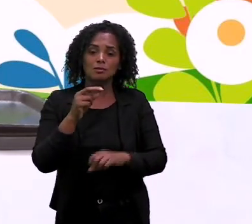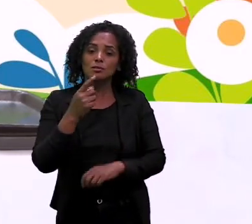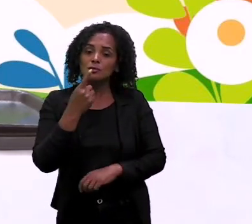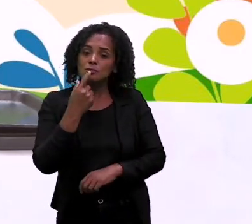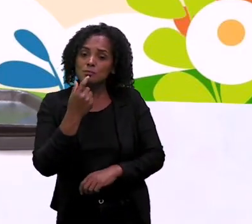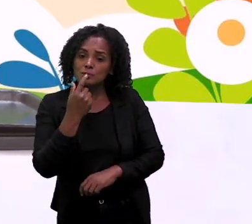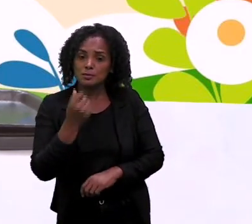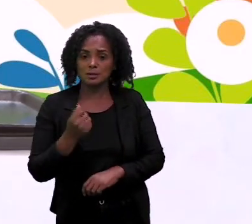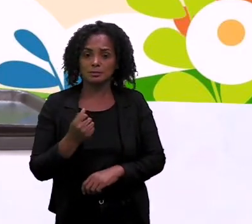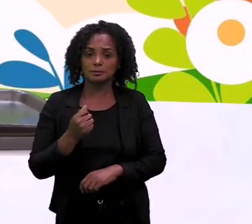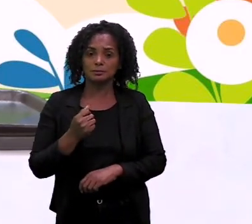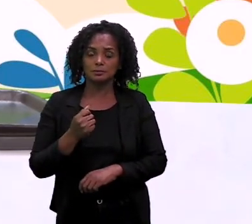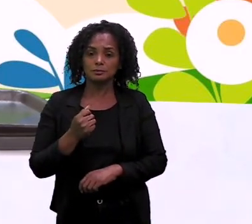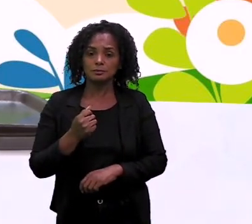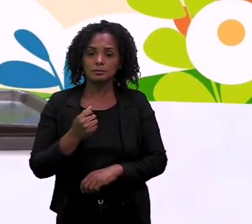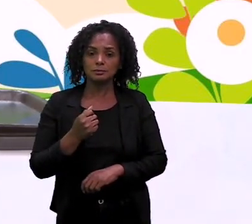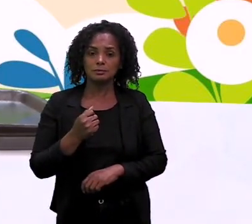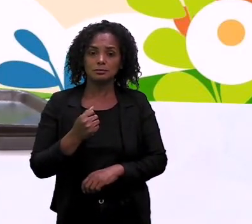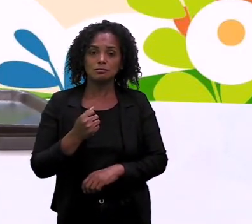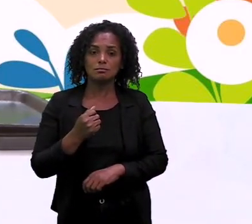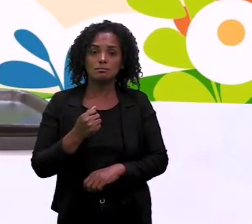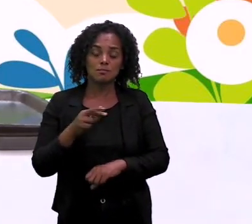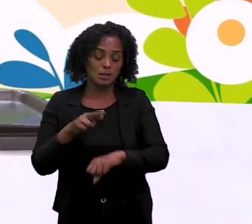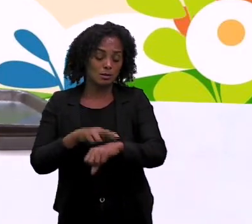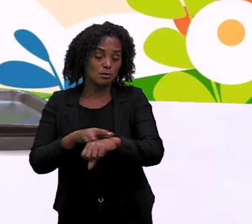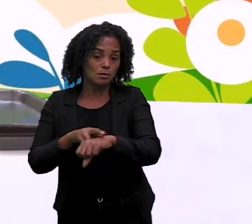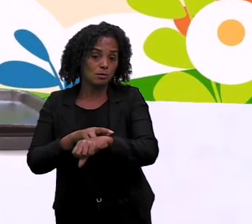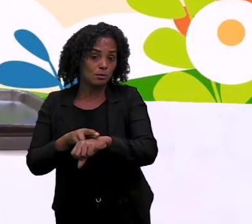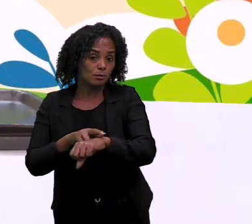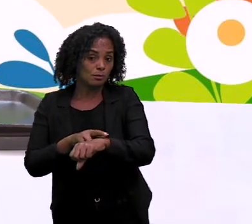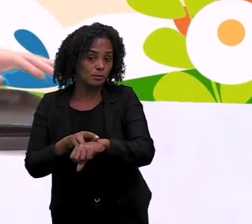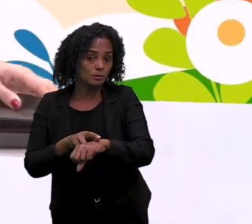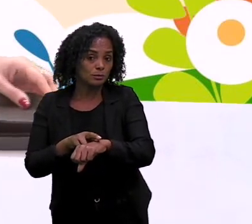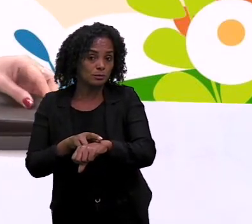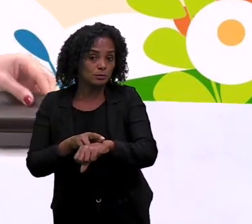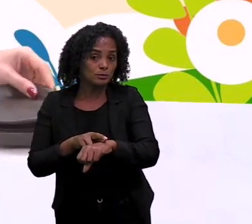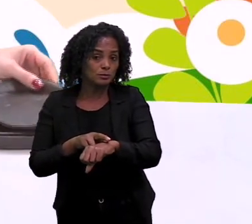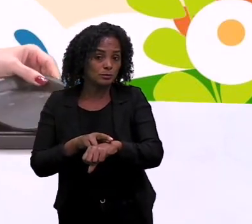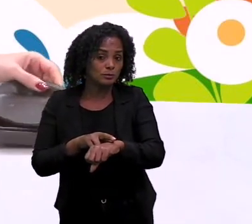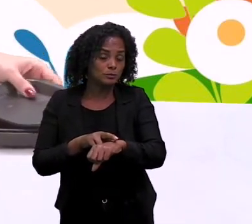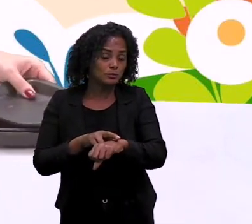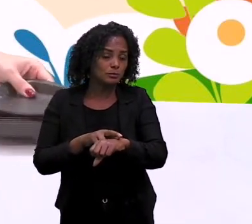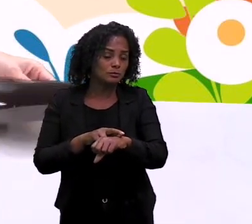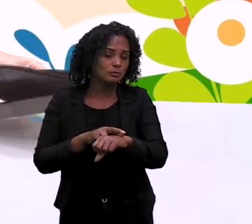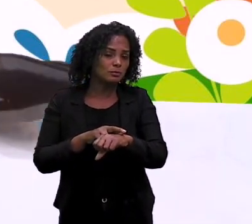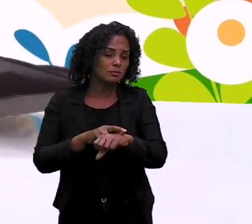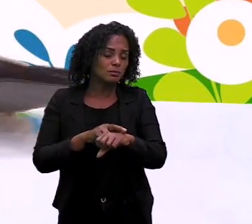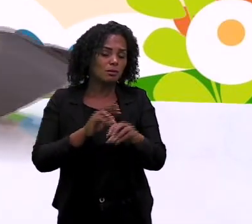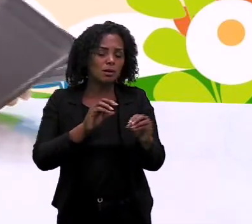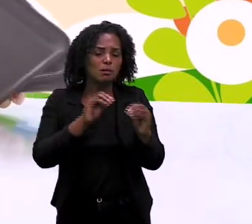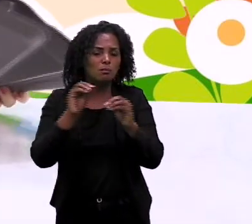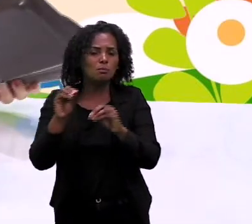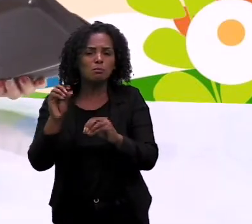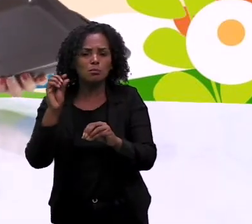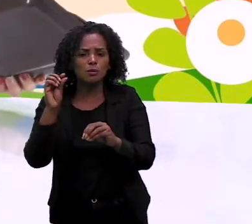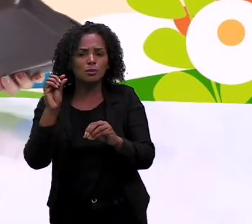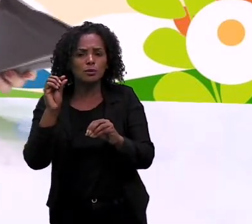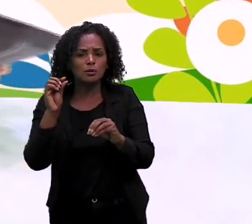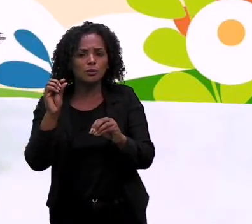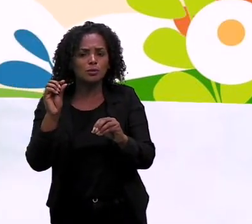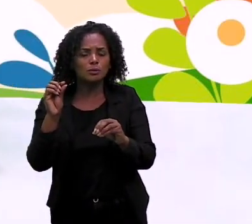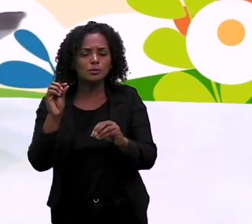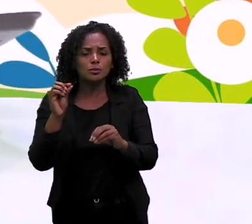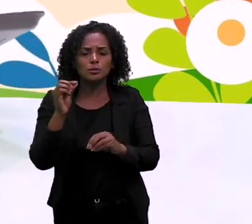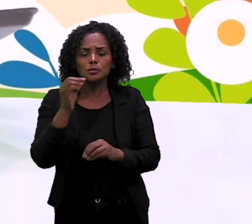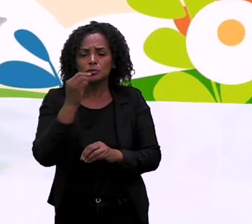vermelho e roxo. Vou colocar um pouquinho de tinta em cada pratinho, ó.